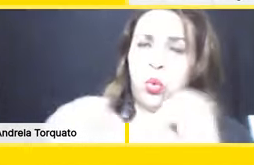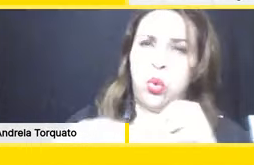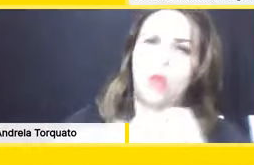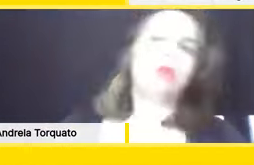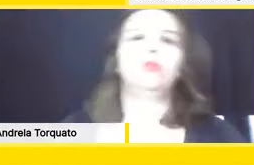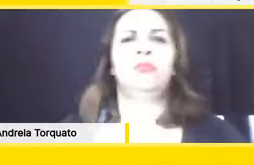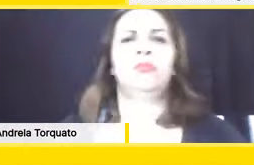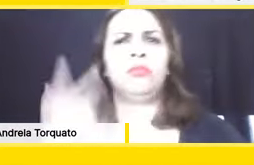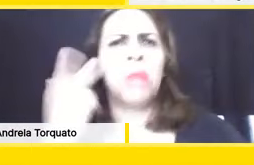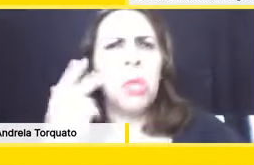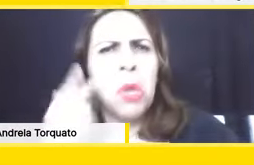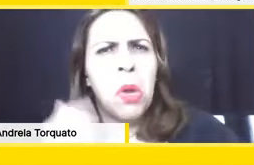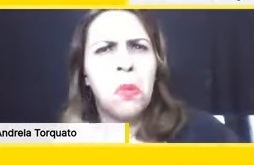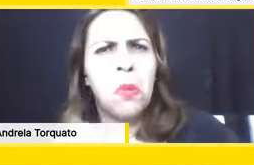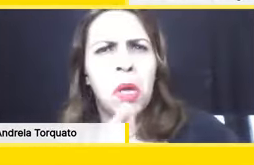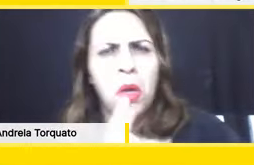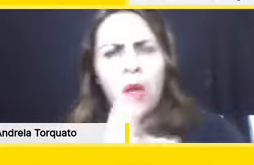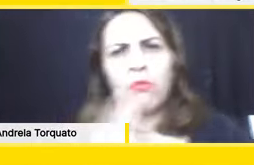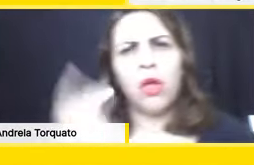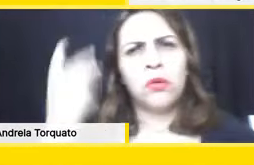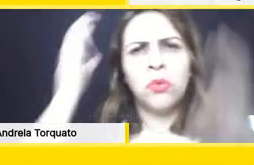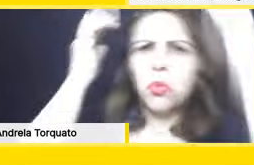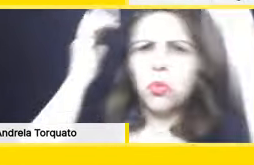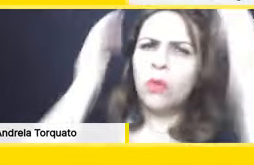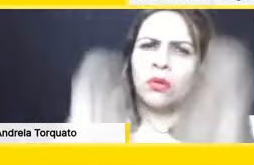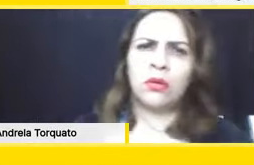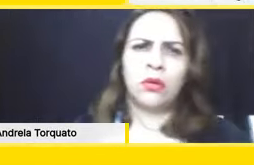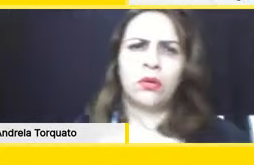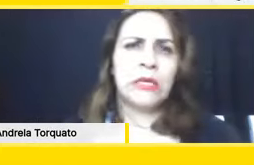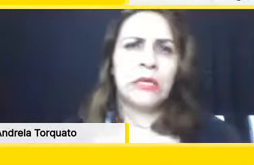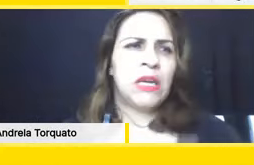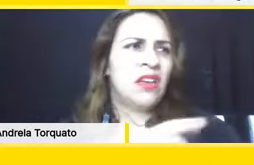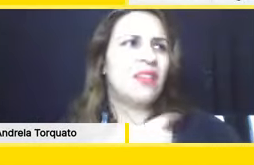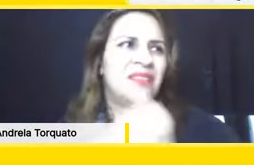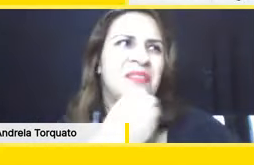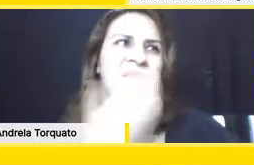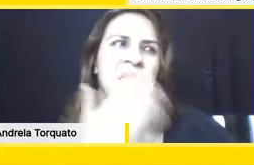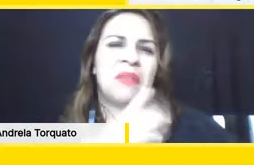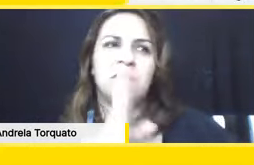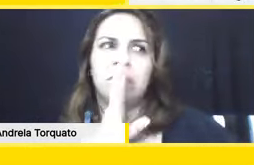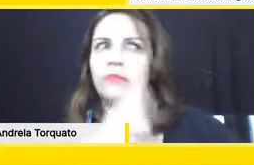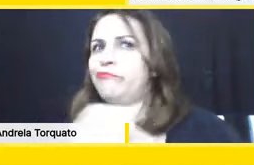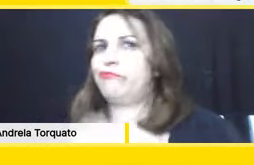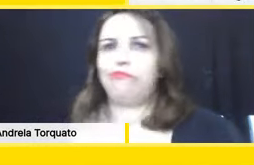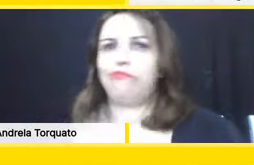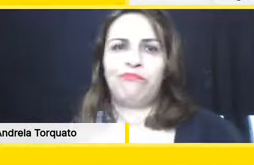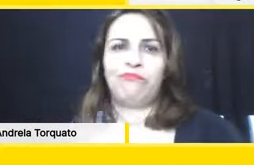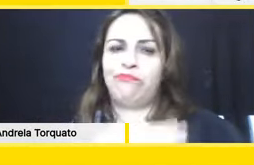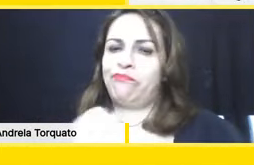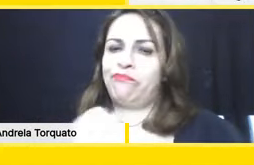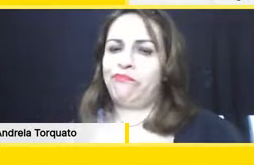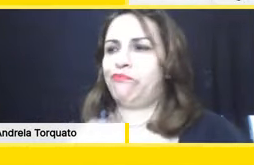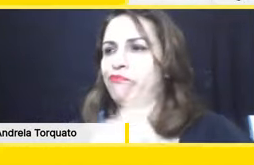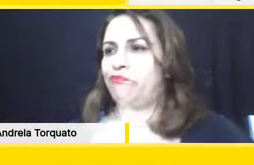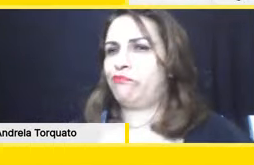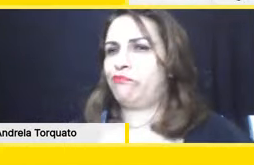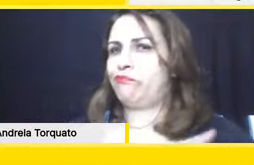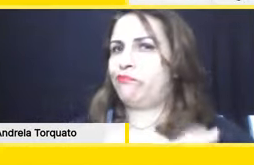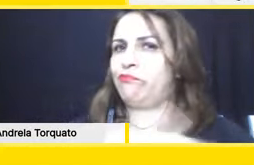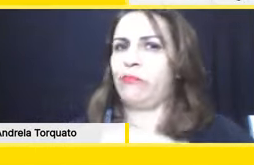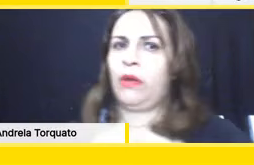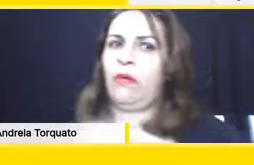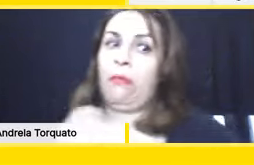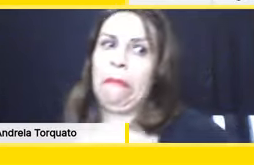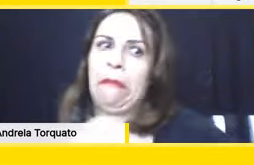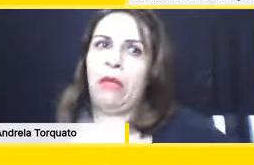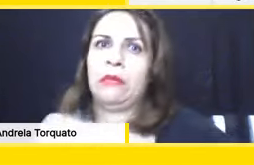pessoa que responde que tem epilepsia, o empregador não o contrata. Por quê? Tem medo de no momento ali do seu trabalho